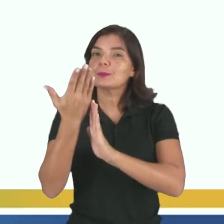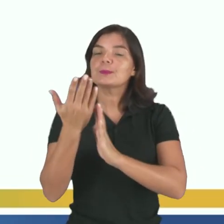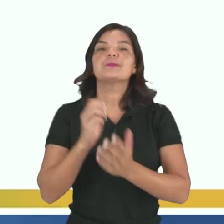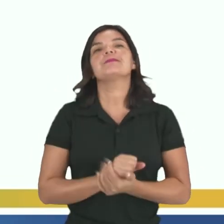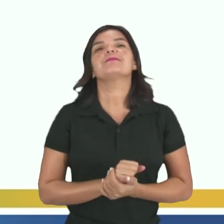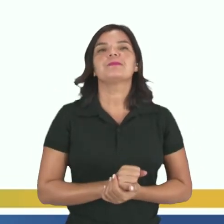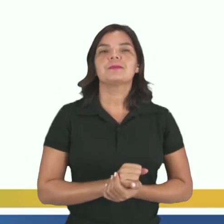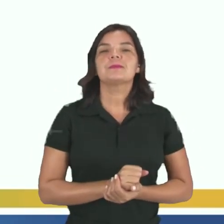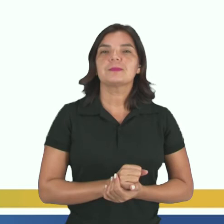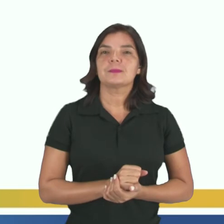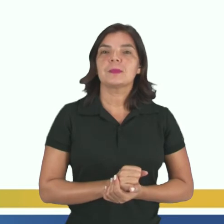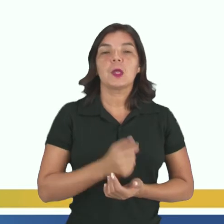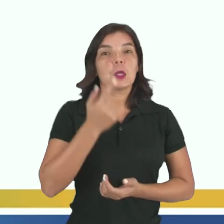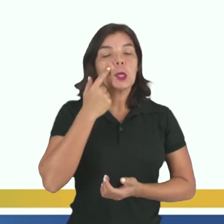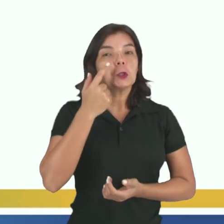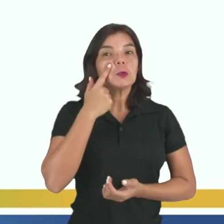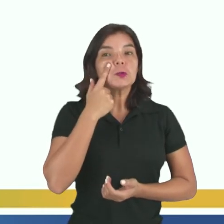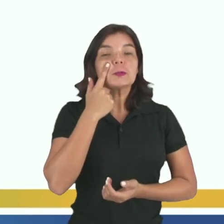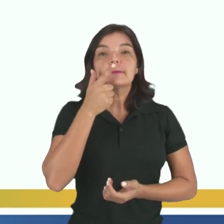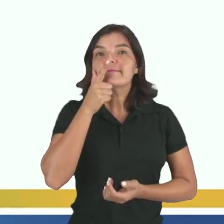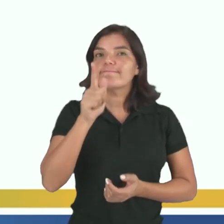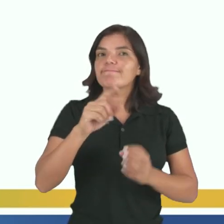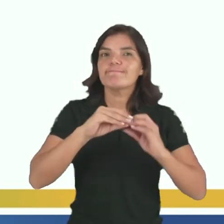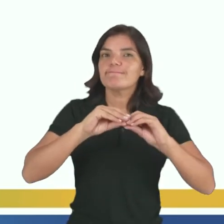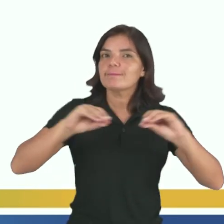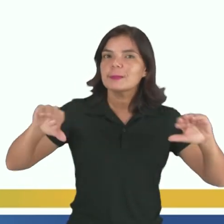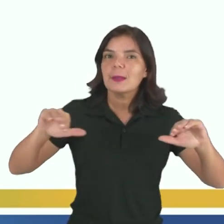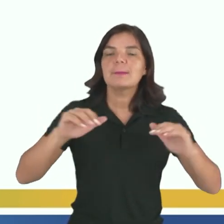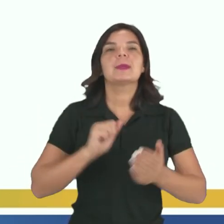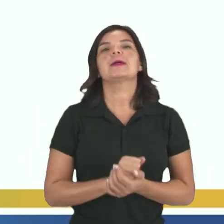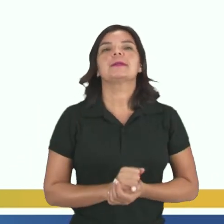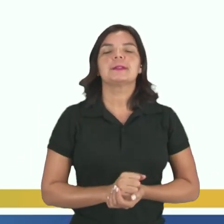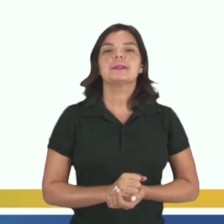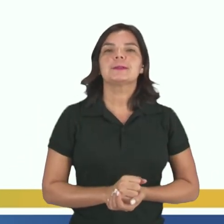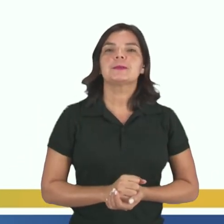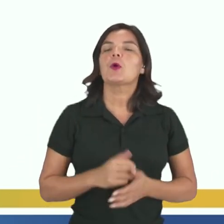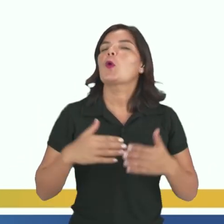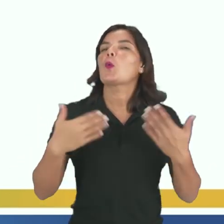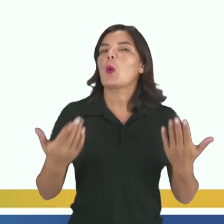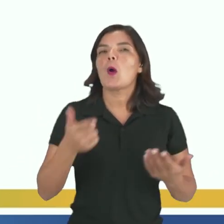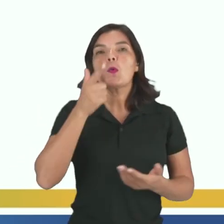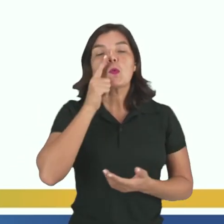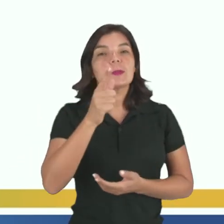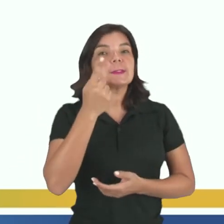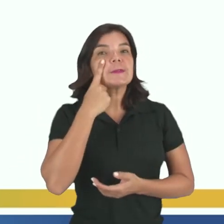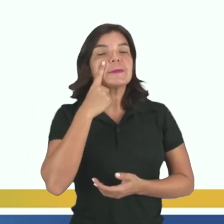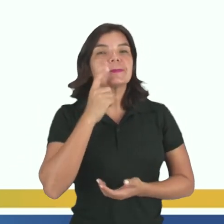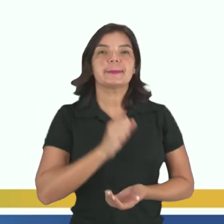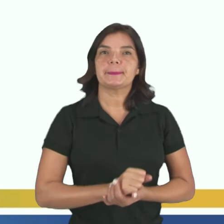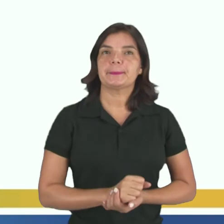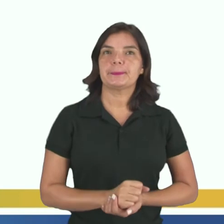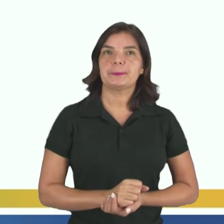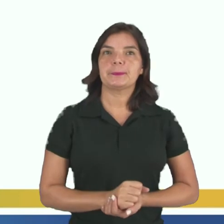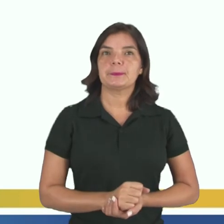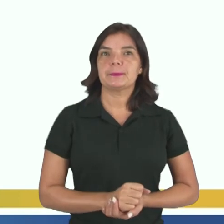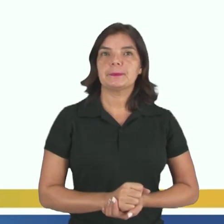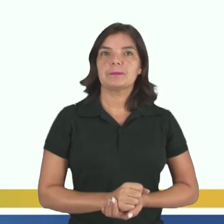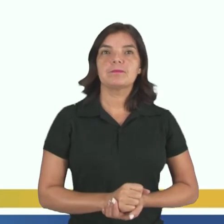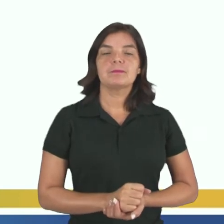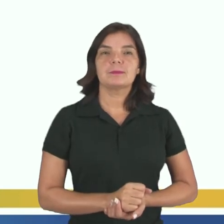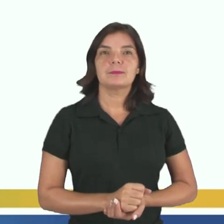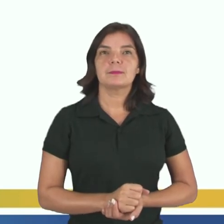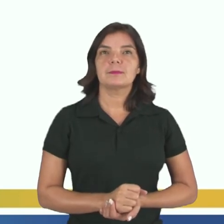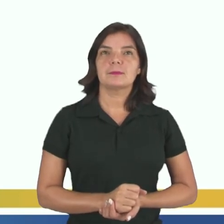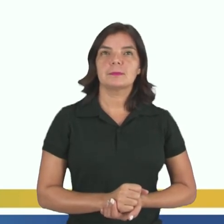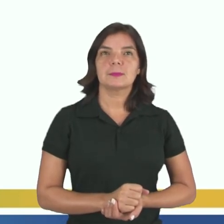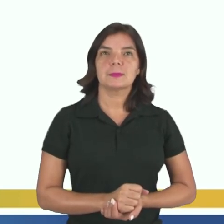ou seja, que visualmente eu não consigo separar, né, distinguir uma coisa da outra? Qual que eu consigo identificar aí? E aí?